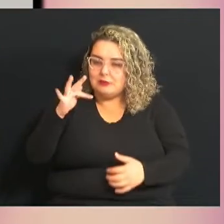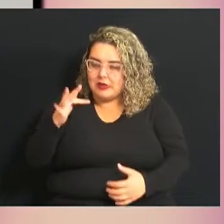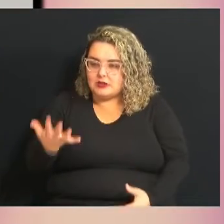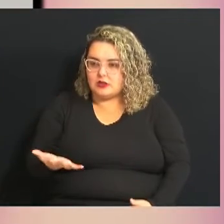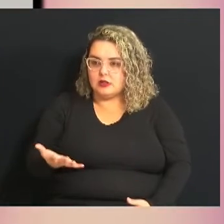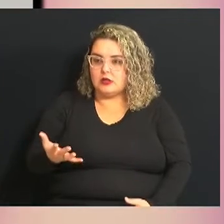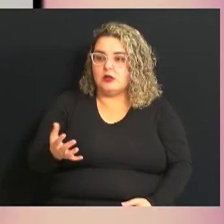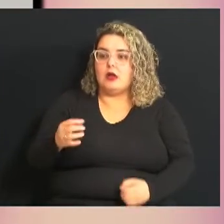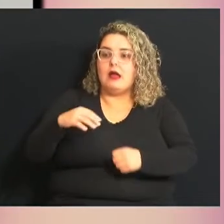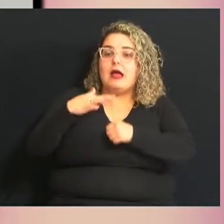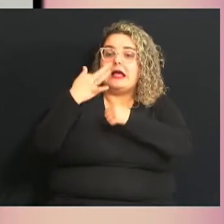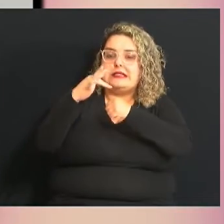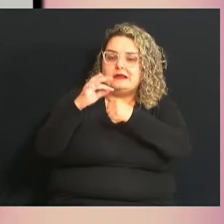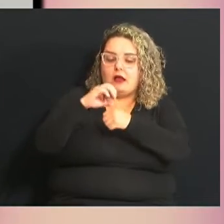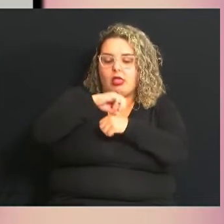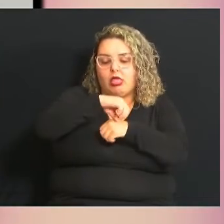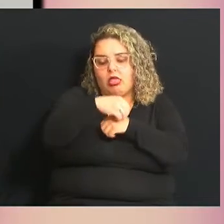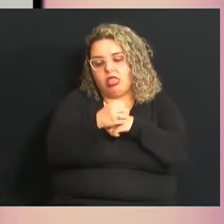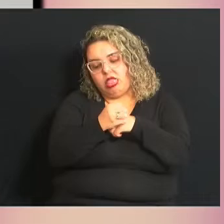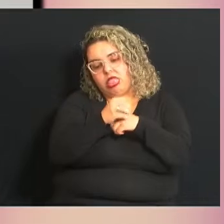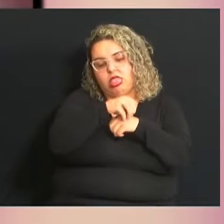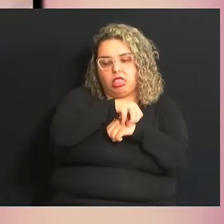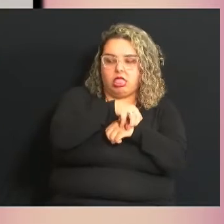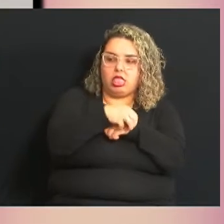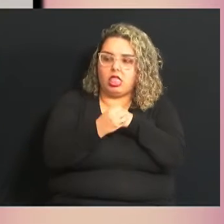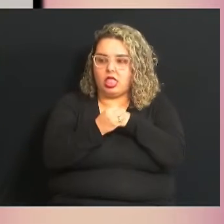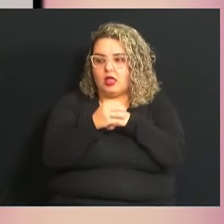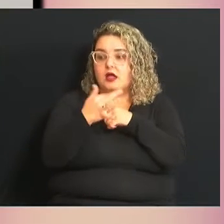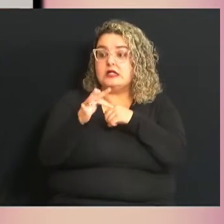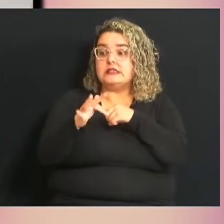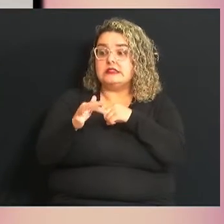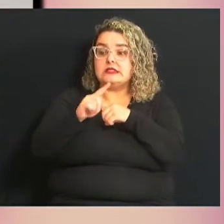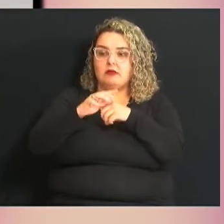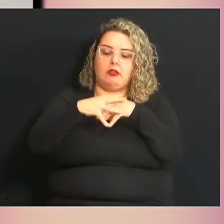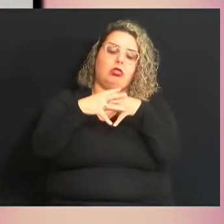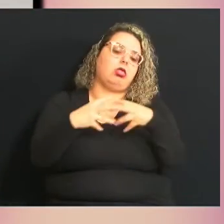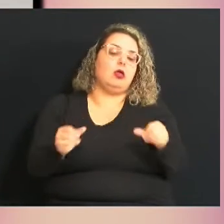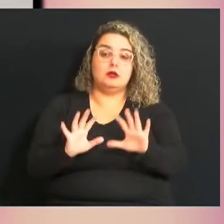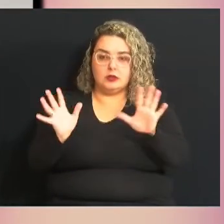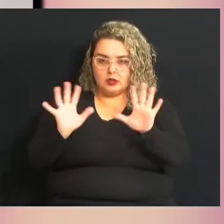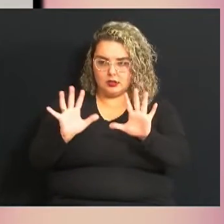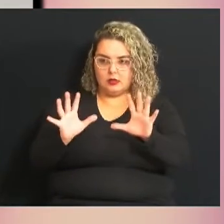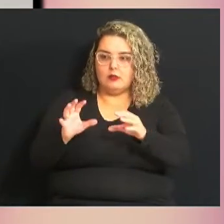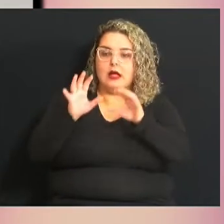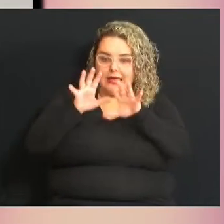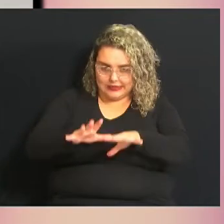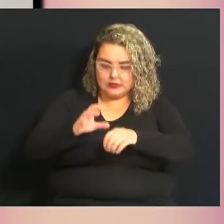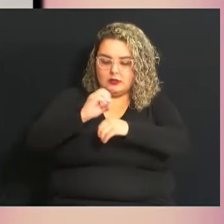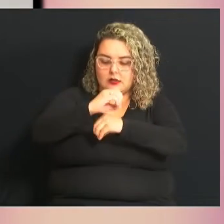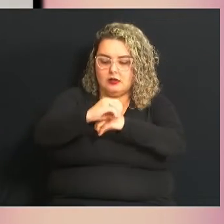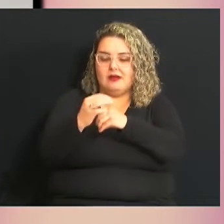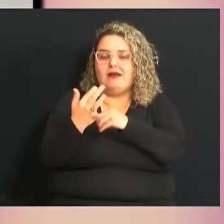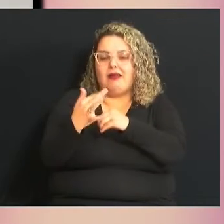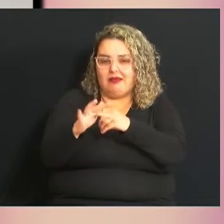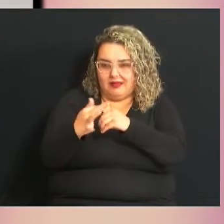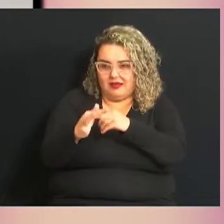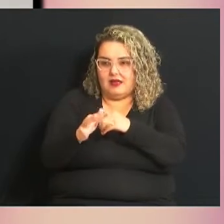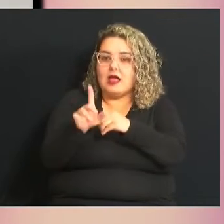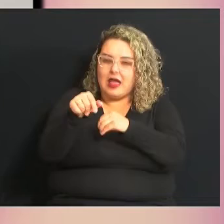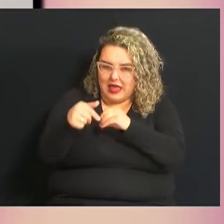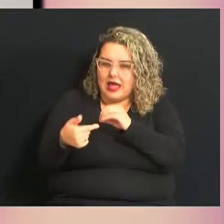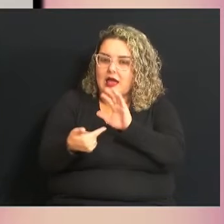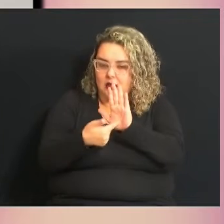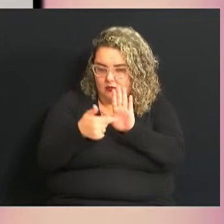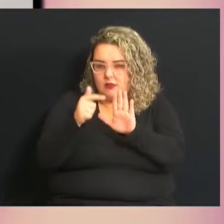estão machucadas, na verdade. Elas não foram destruídas, elas não se aniquilaram, elas estão machucadas. Essa é